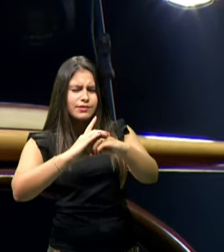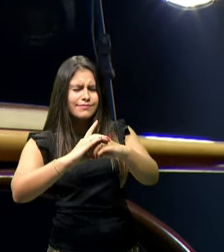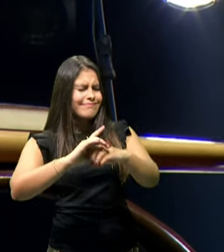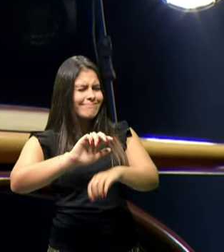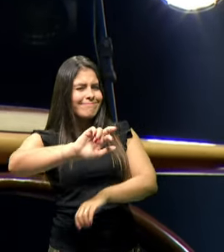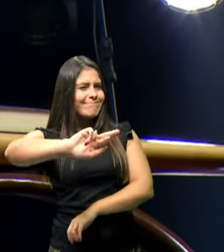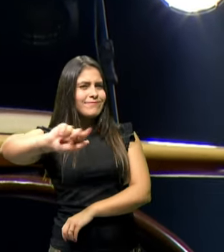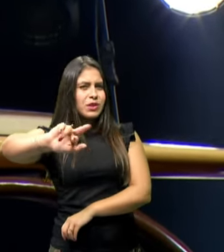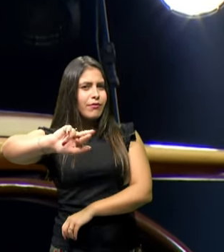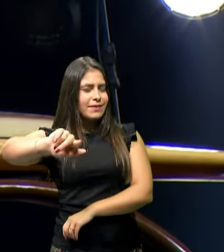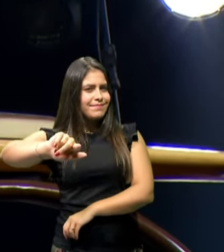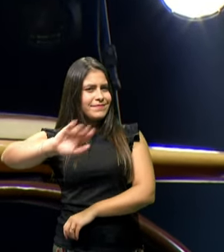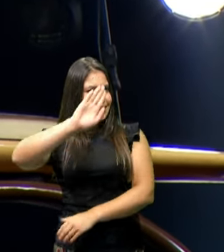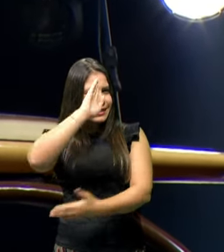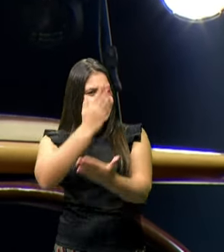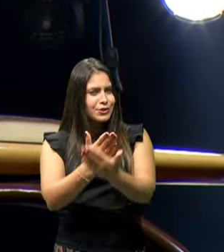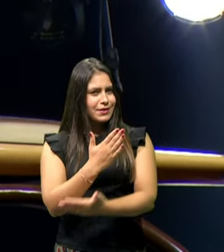Eu garanto, porque eu